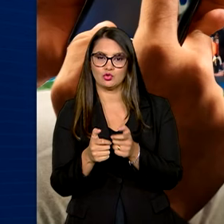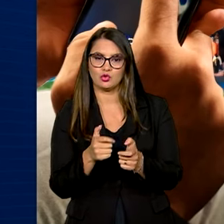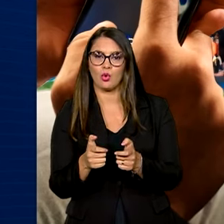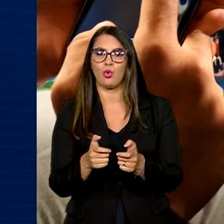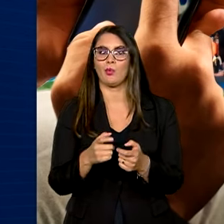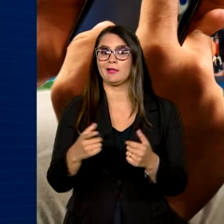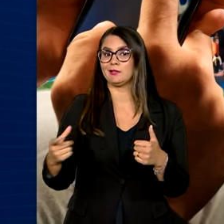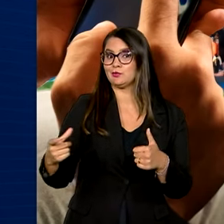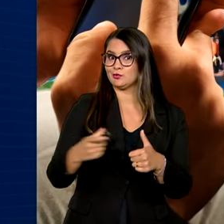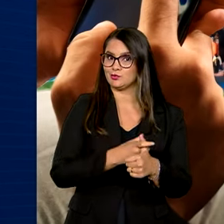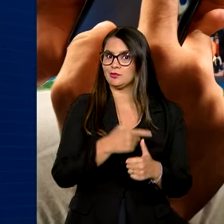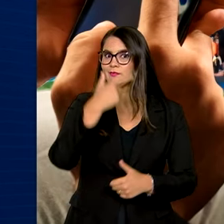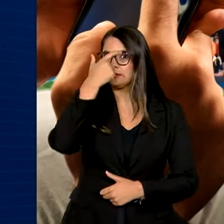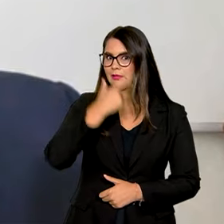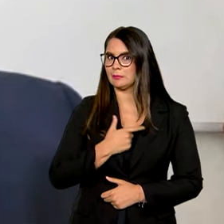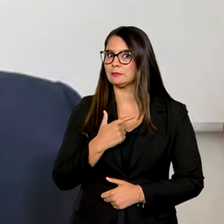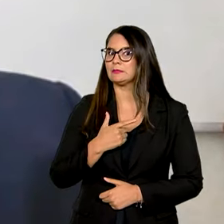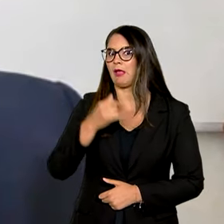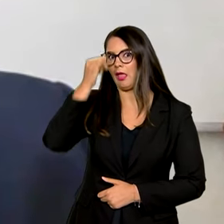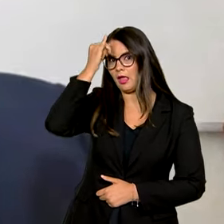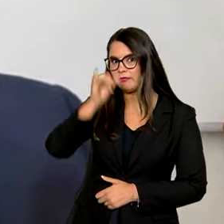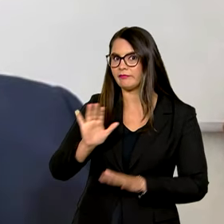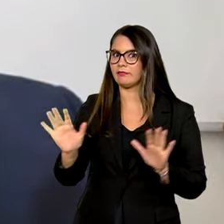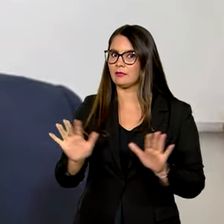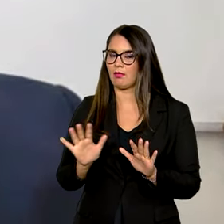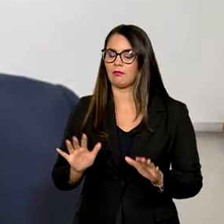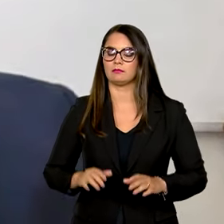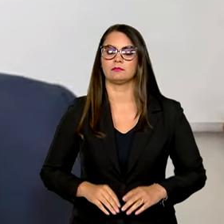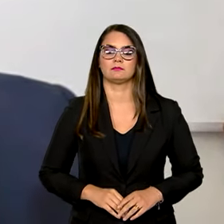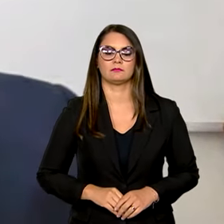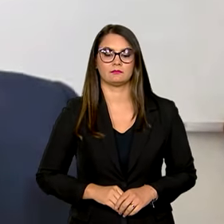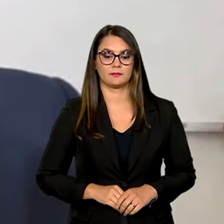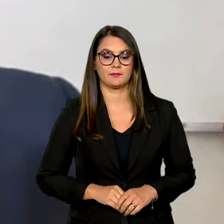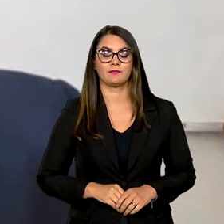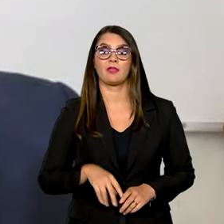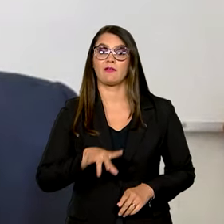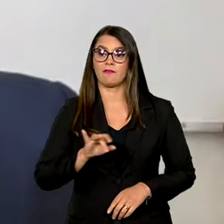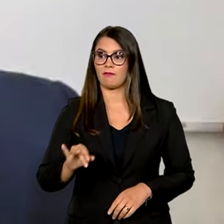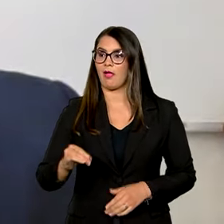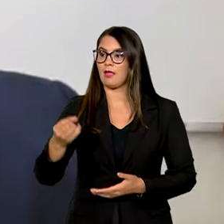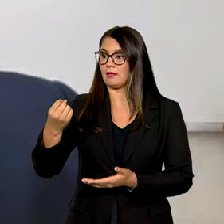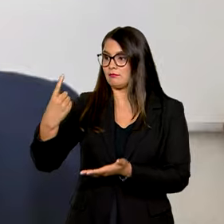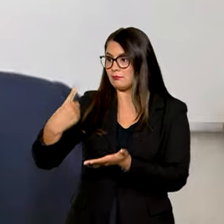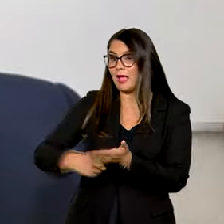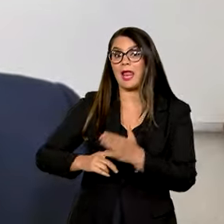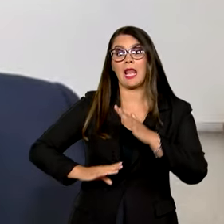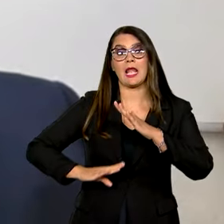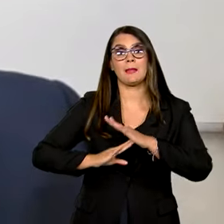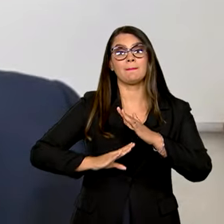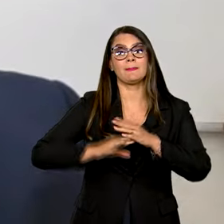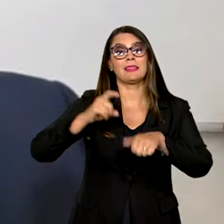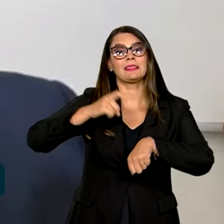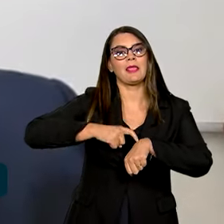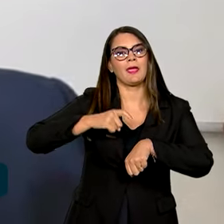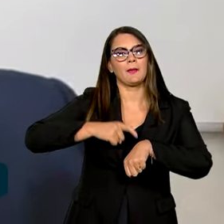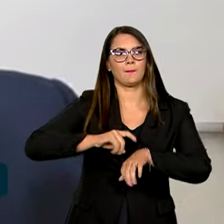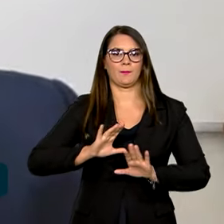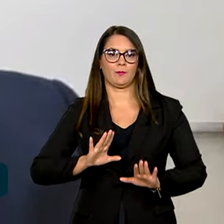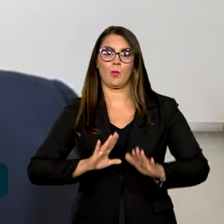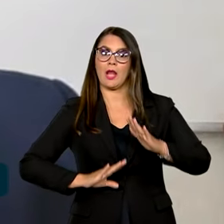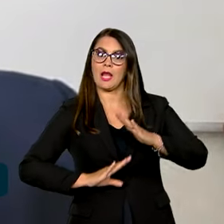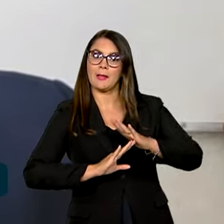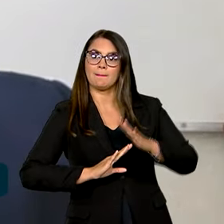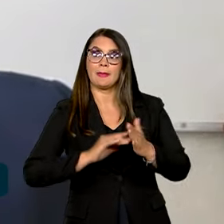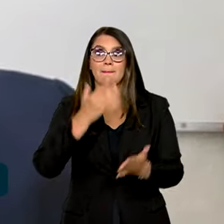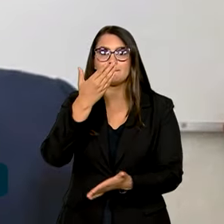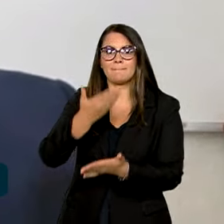endividamento do apostador a operadora vai ter que estabelecer com o apostador um limite Diário de tempo de jogo um limite Diário de